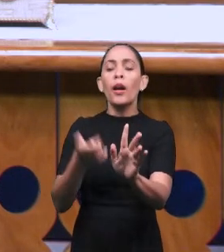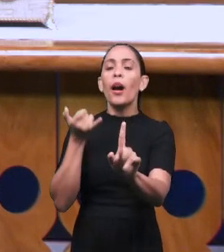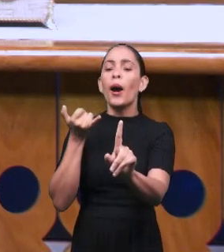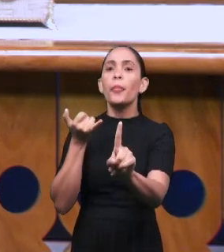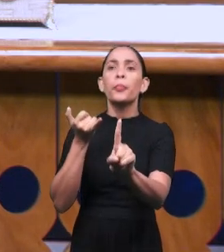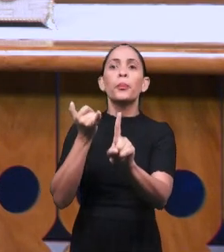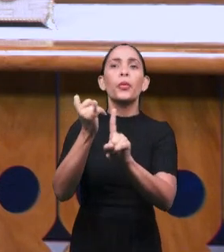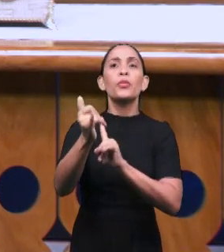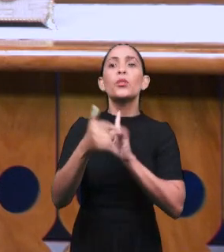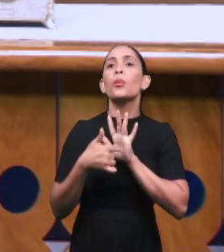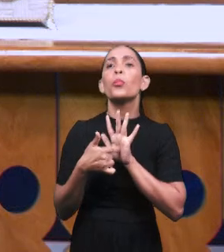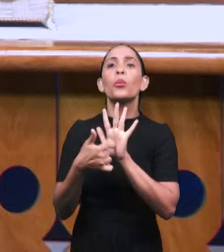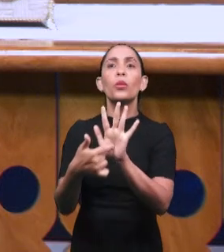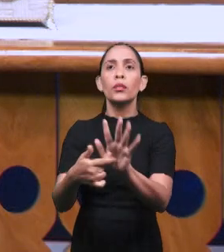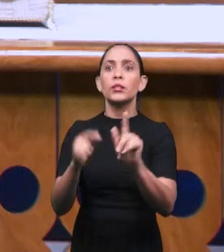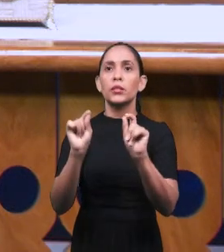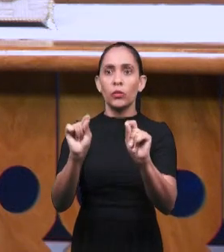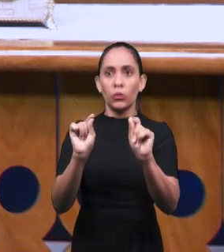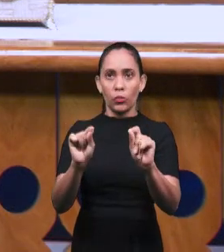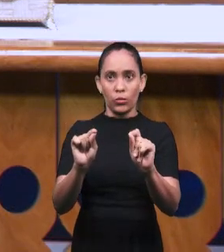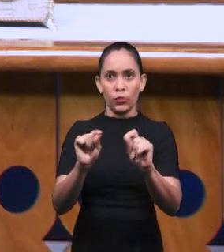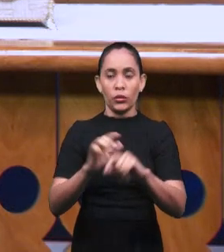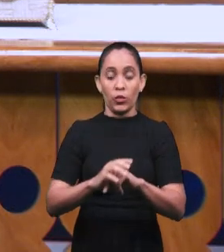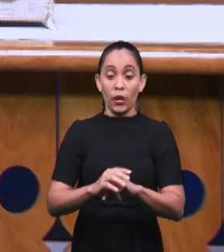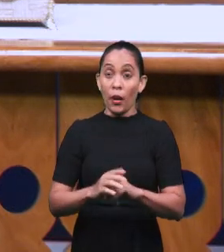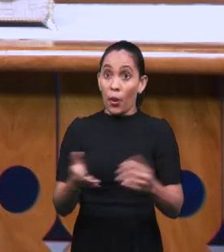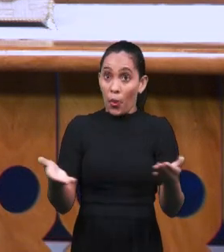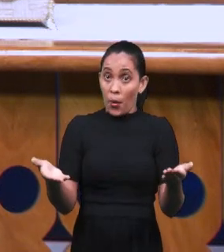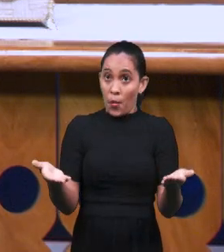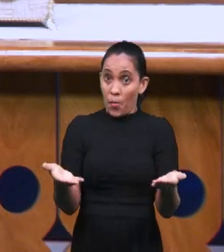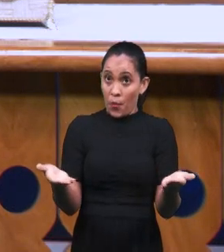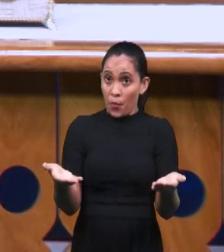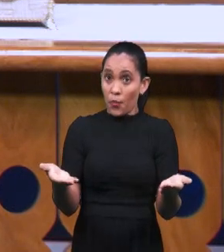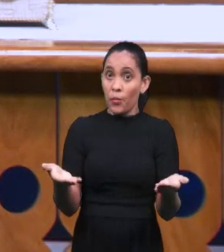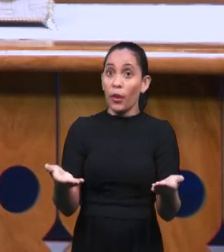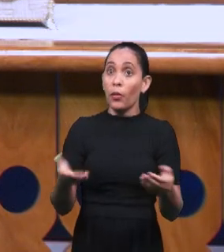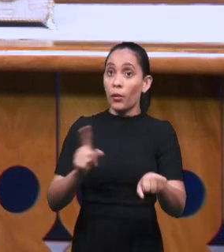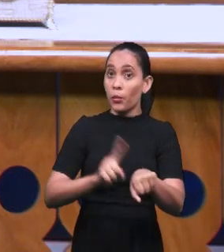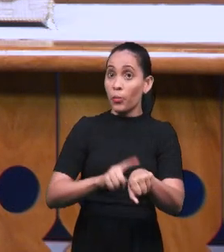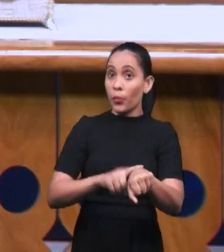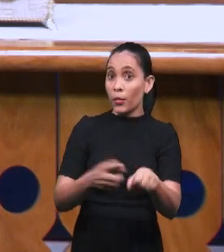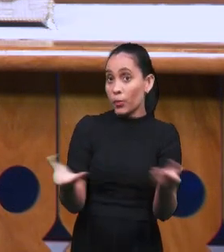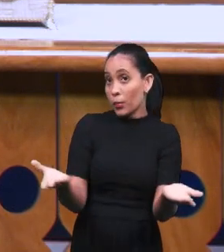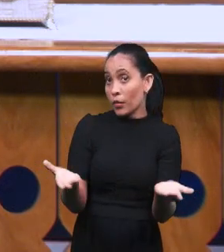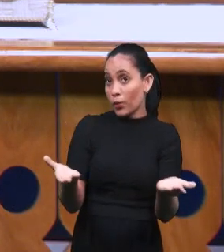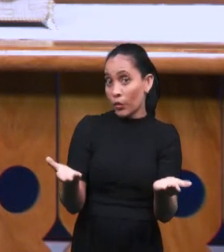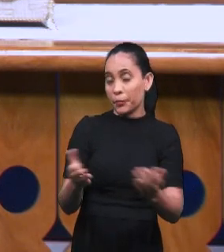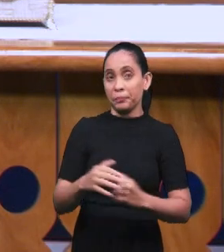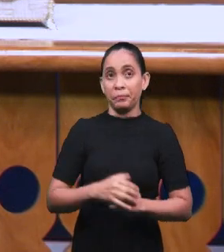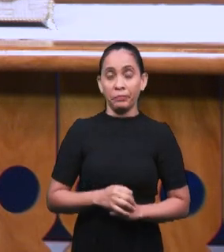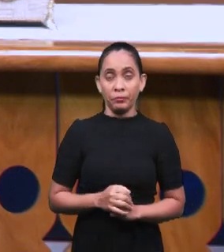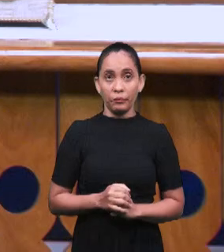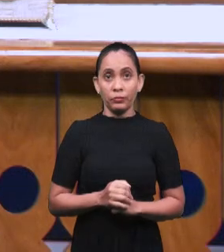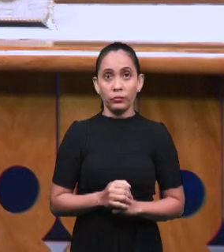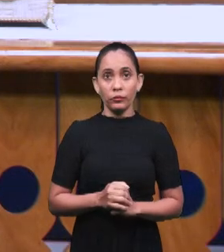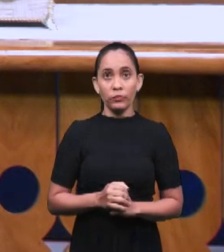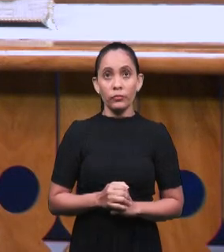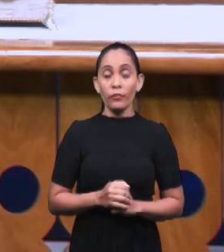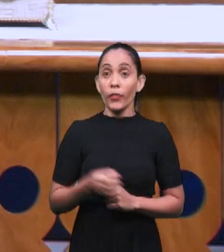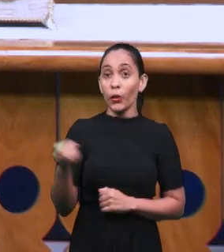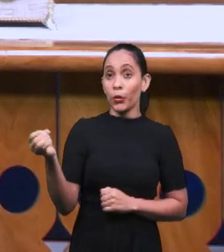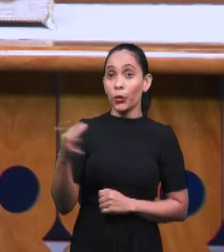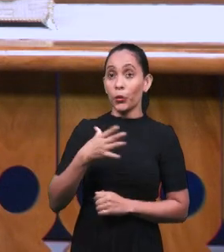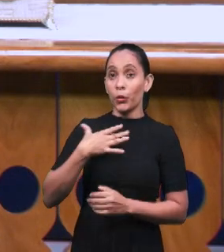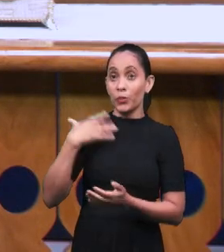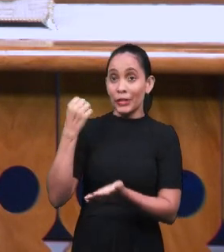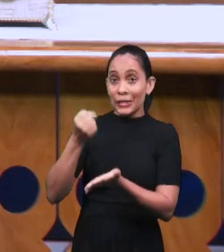direcionada, que é para os nossos dias, para o final dos tempos. Aí voltamos aqui no Novo